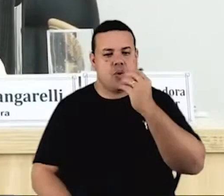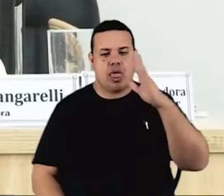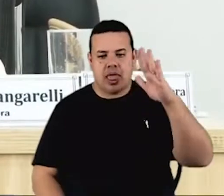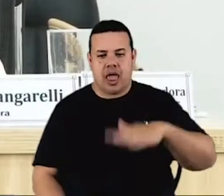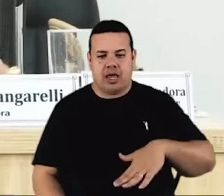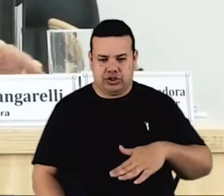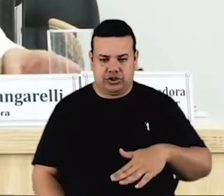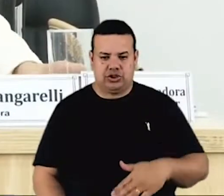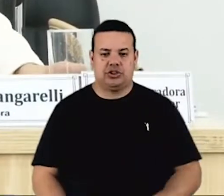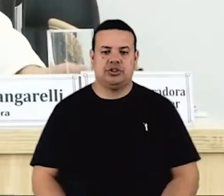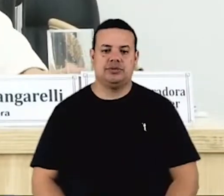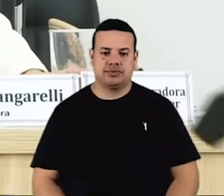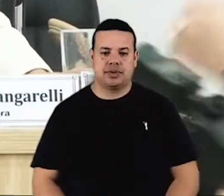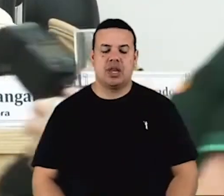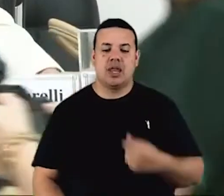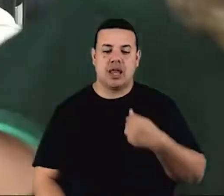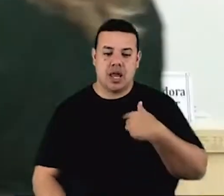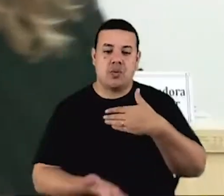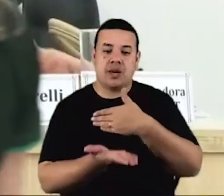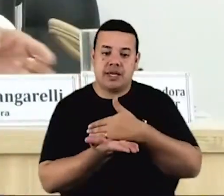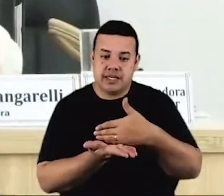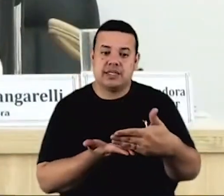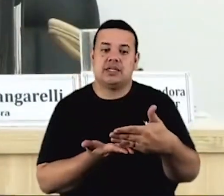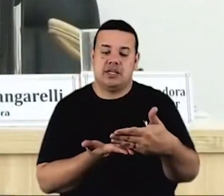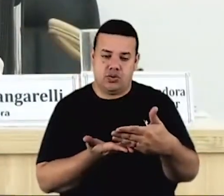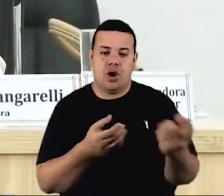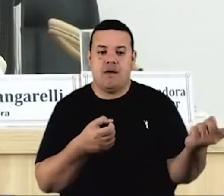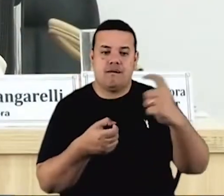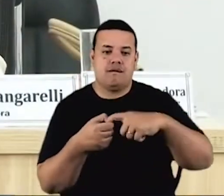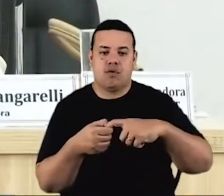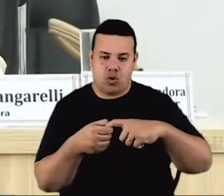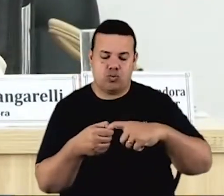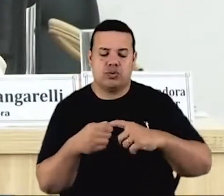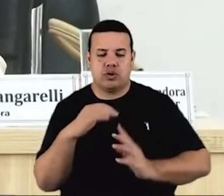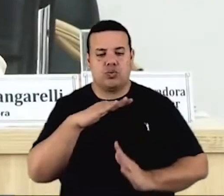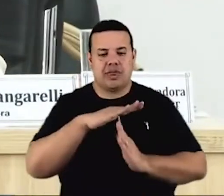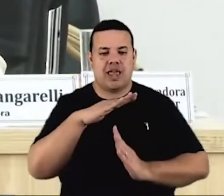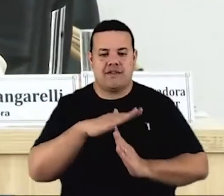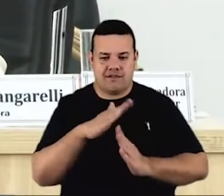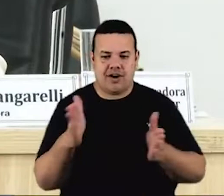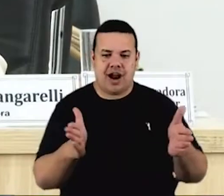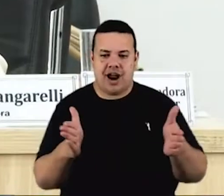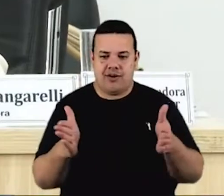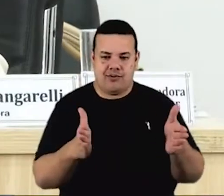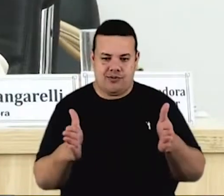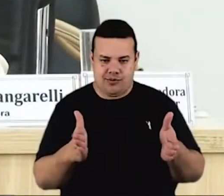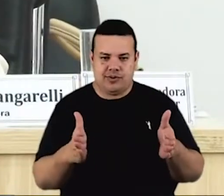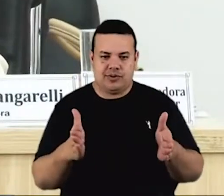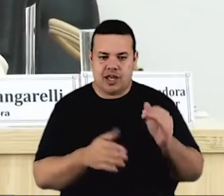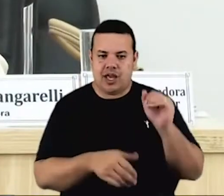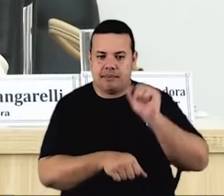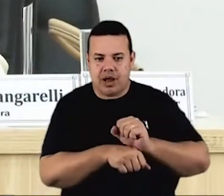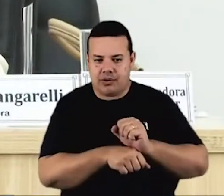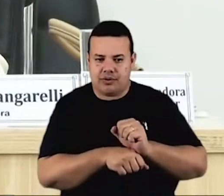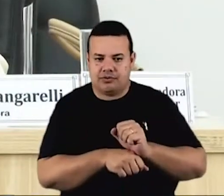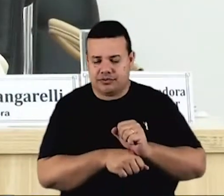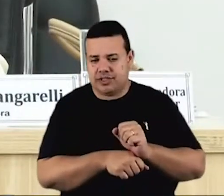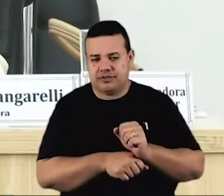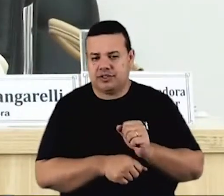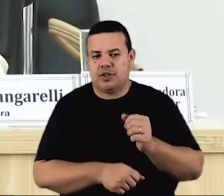inicio o retorno do nosso recesso, que nem foi recesso assim, nós tivemos 4